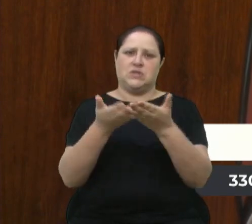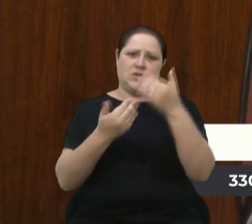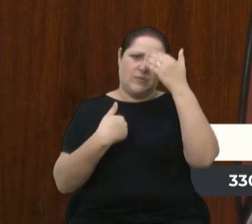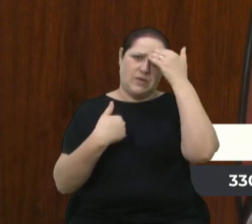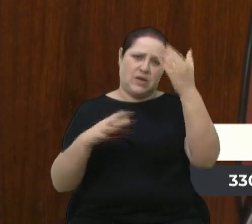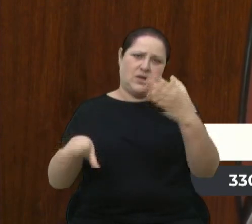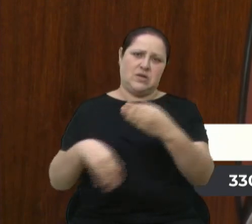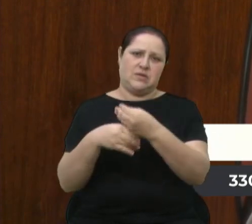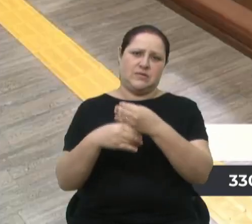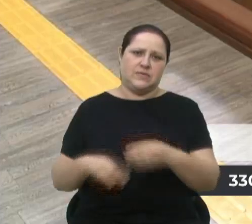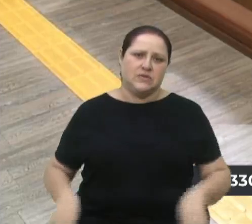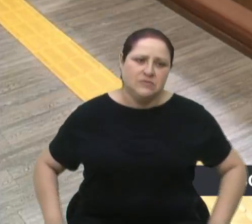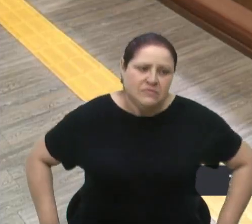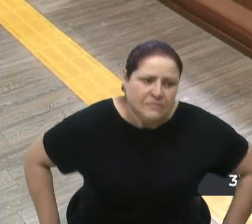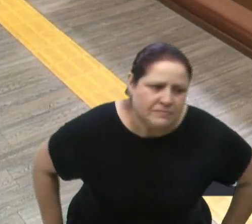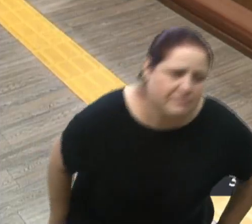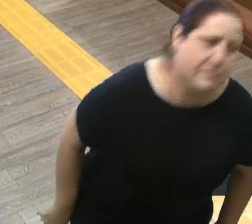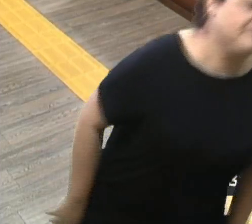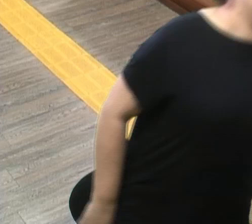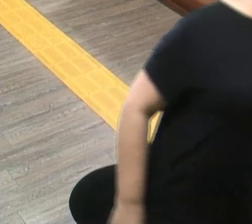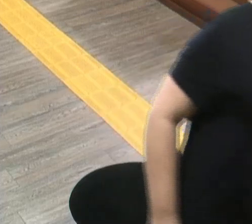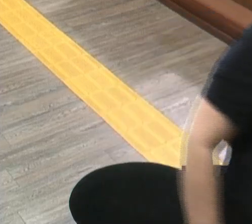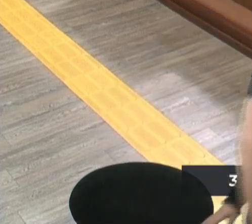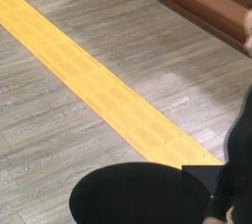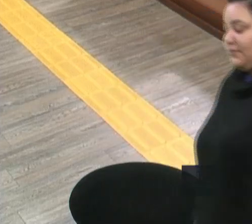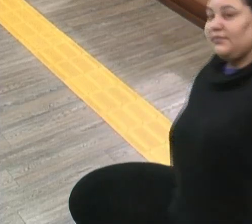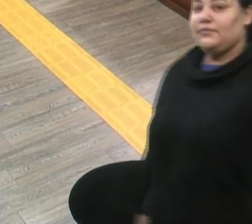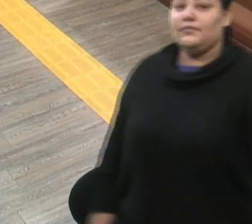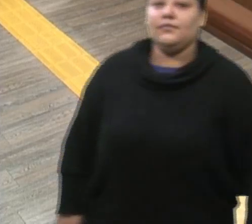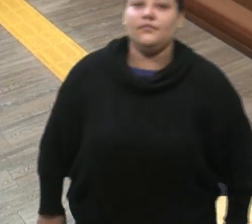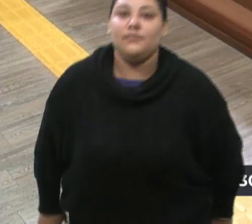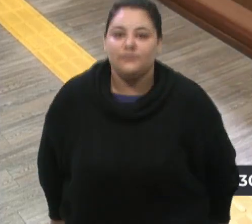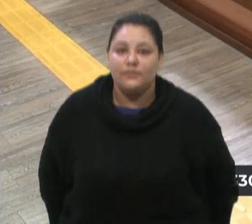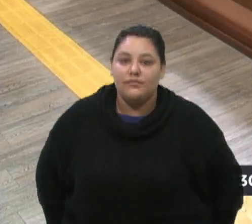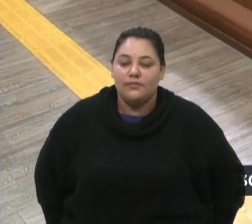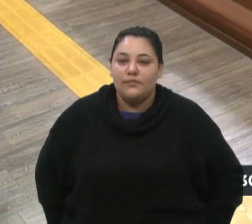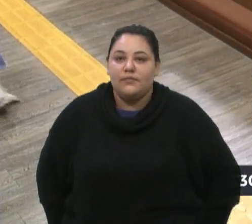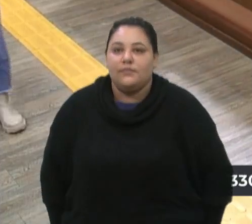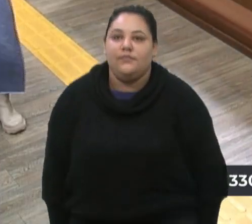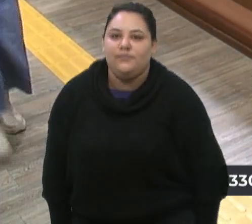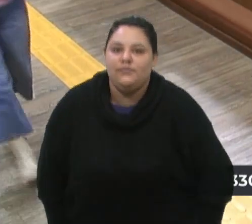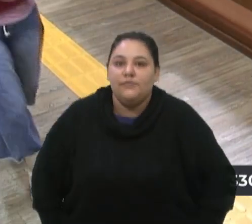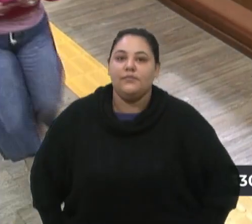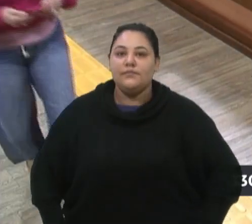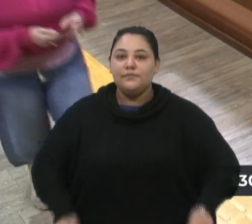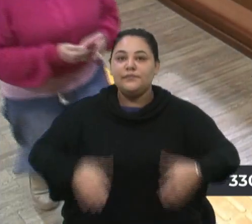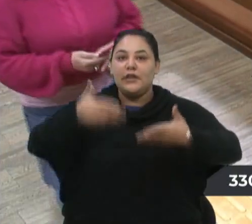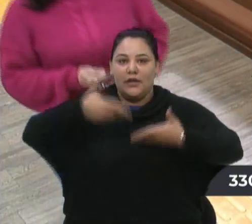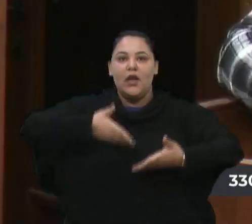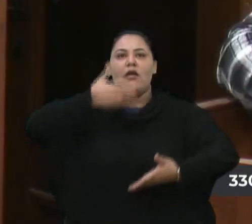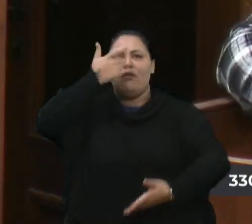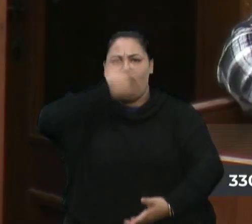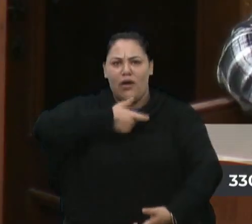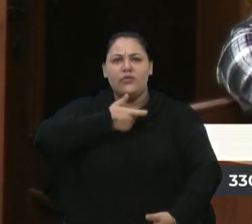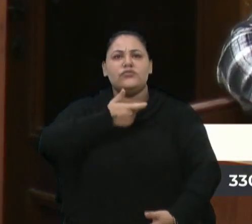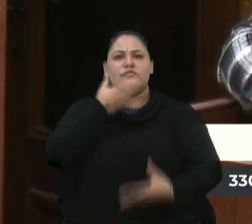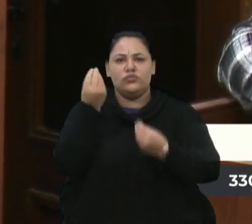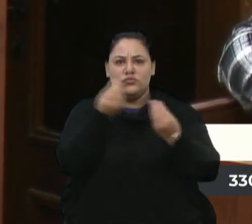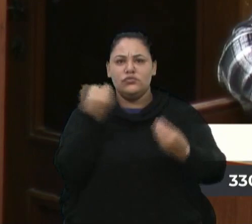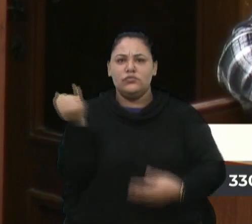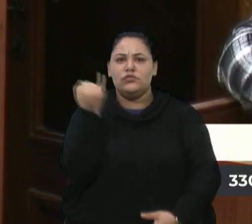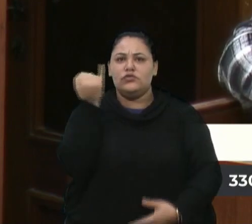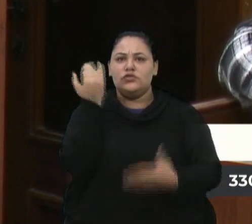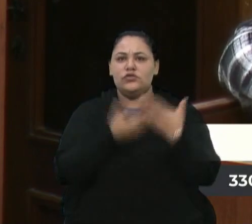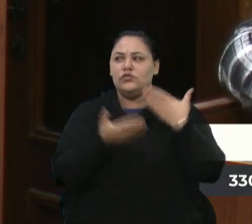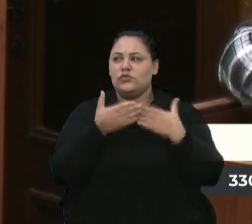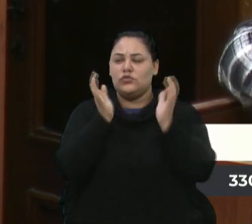pela parte. Obrigado, vereadora Rose. Acho muito importante que os colegas todos participem vem. Obrigado, vereador Bressan, pela sua agilidade. O